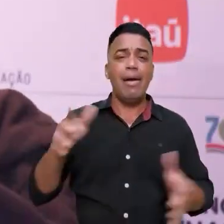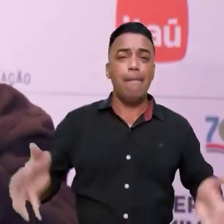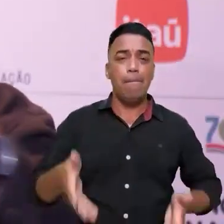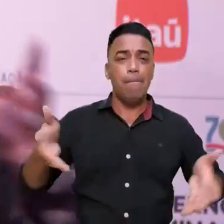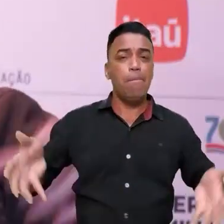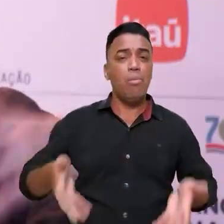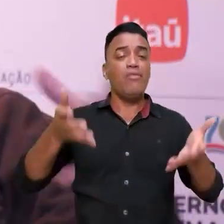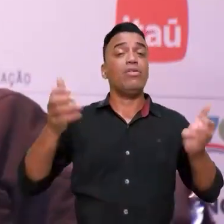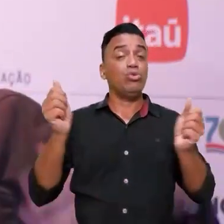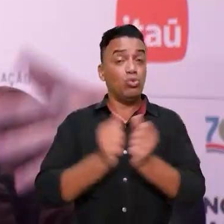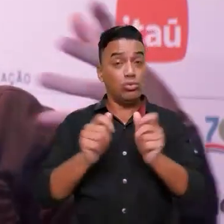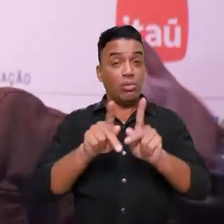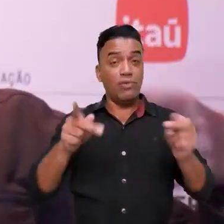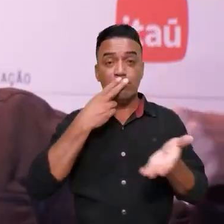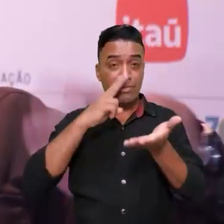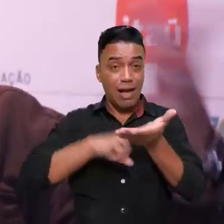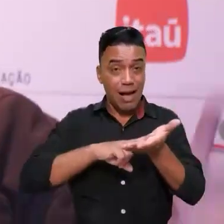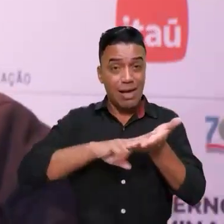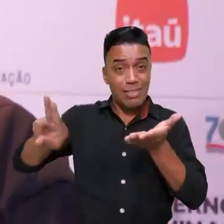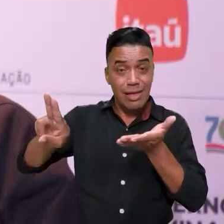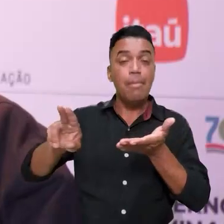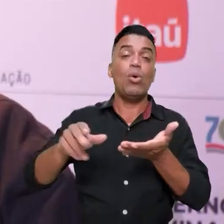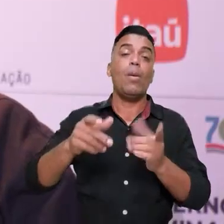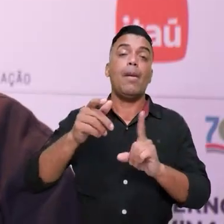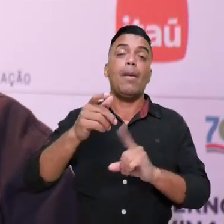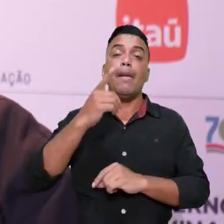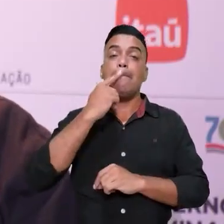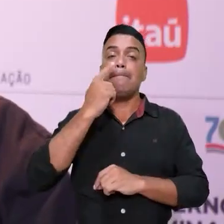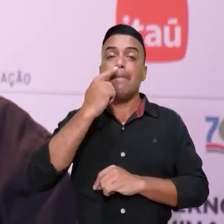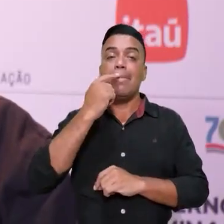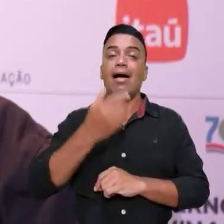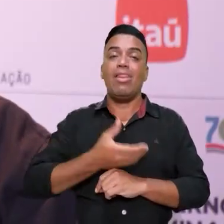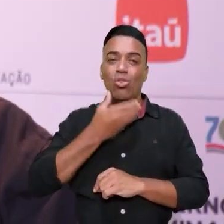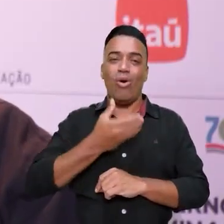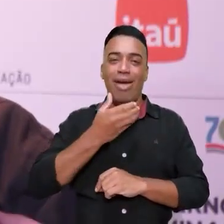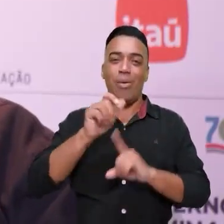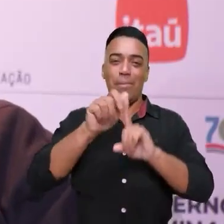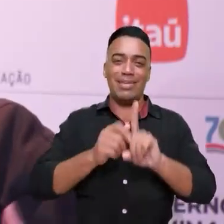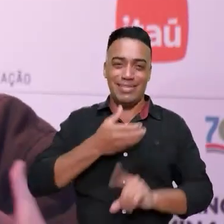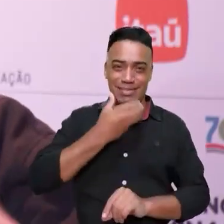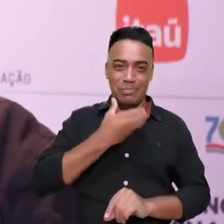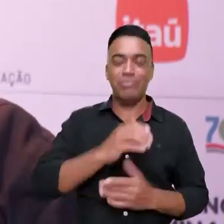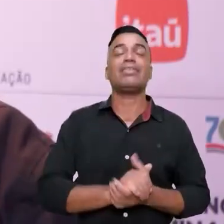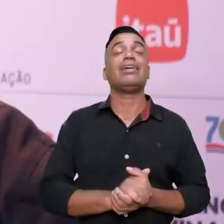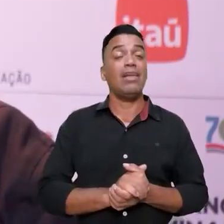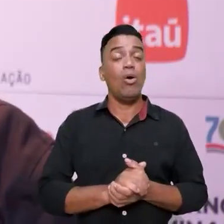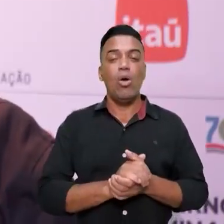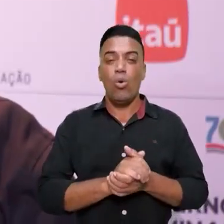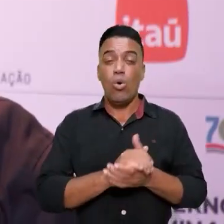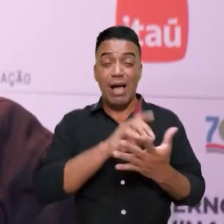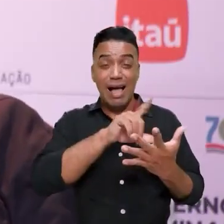promoveram lá com as professoras cartas para o Papai Noel. E aí, numa seleção que eu tive